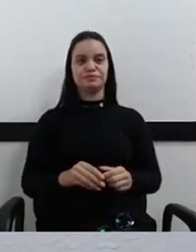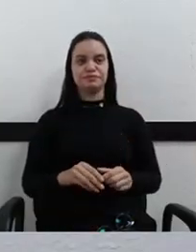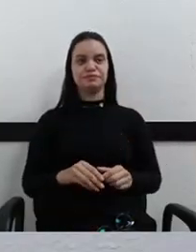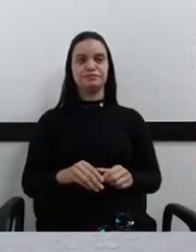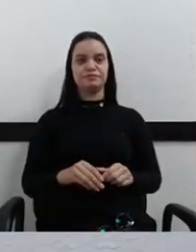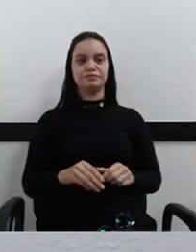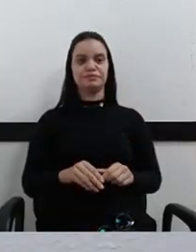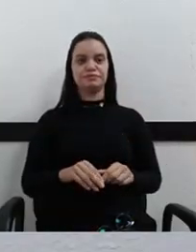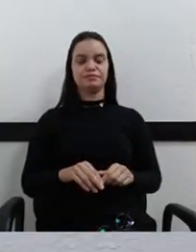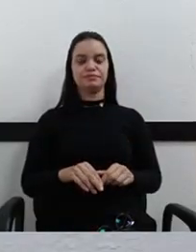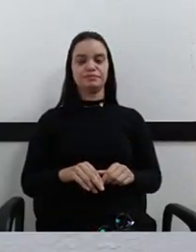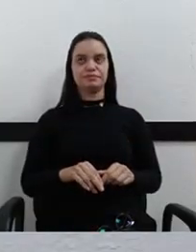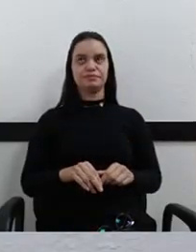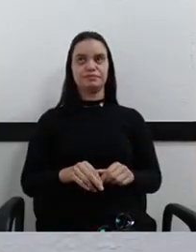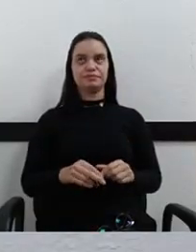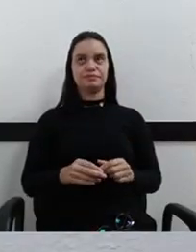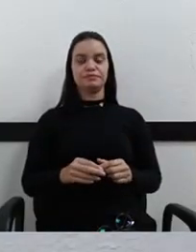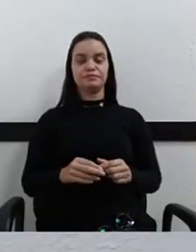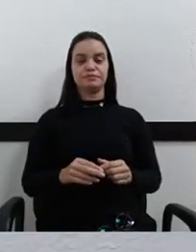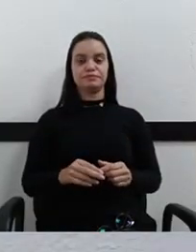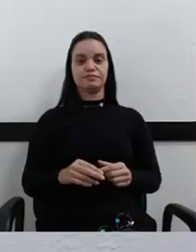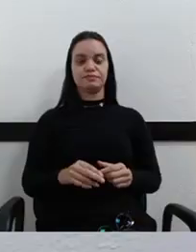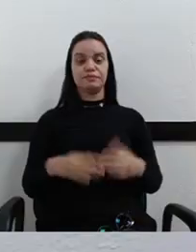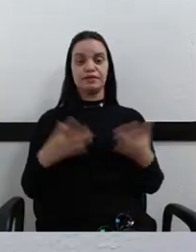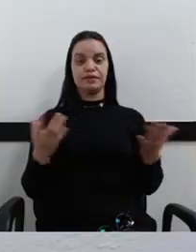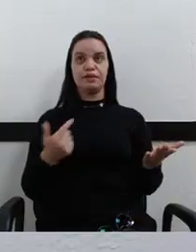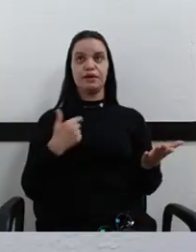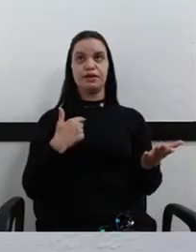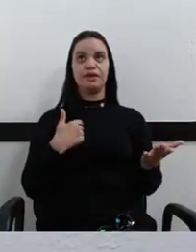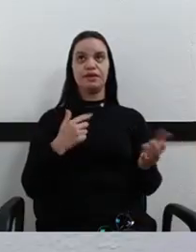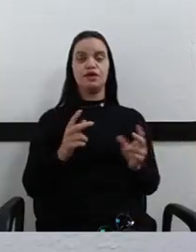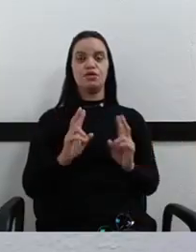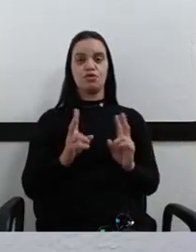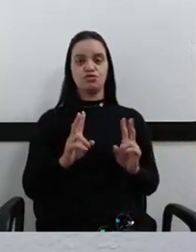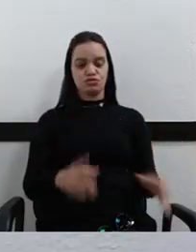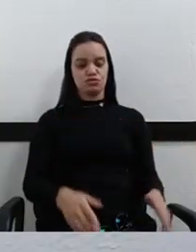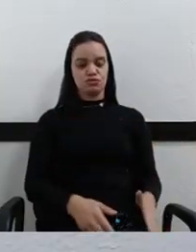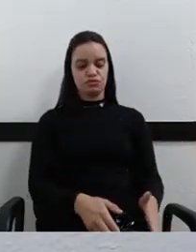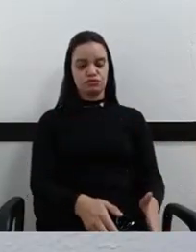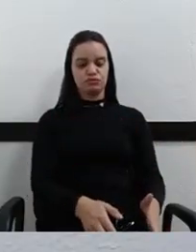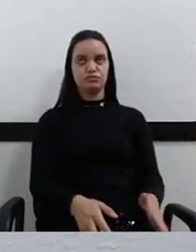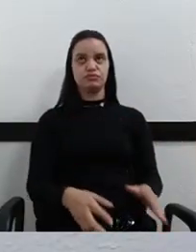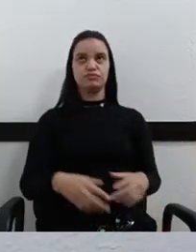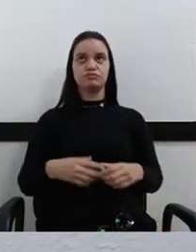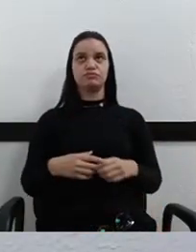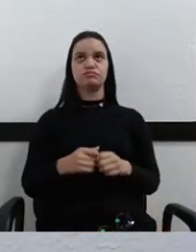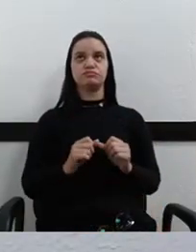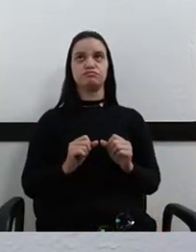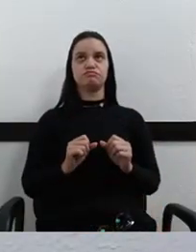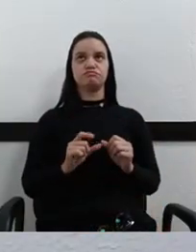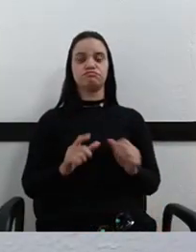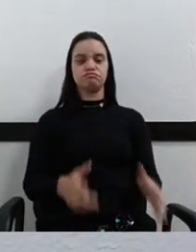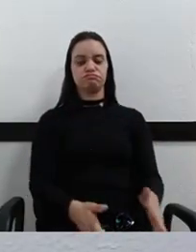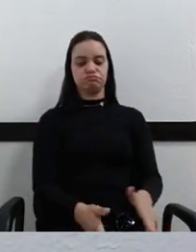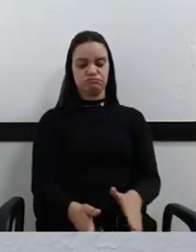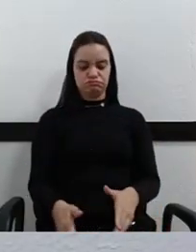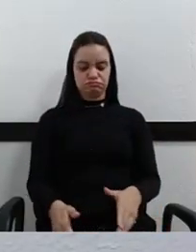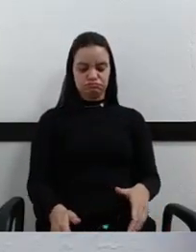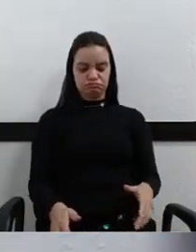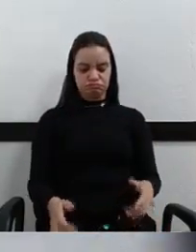Conselheira Bruna, pela presidente, não, nesse caso eu mantendo até a coerência que eu venho falando desde o início, nesse caso acho que essa peculiaridade